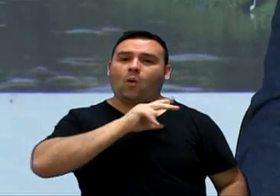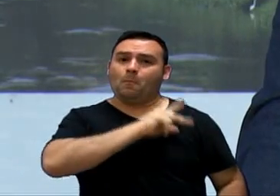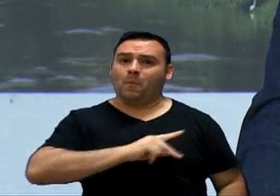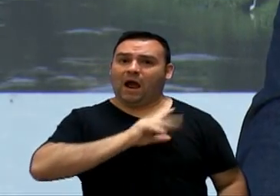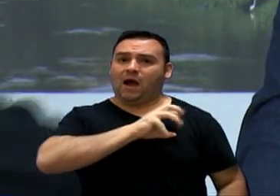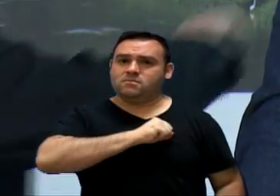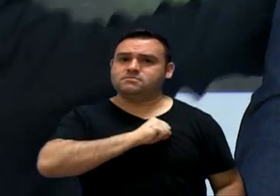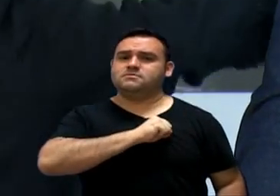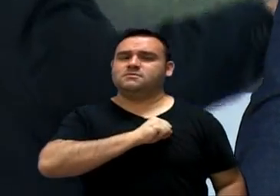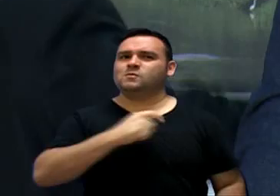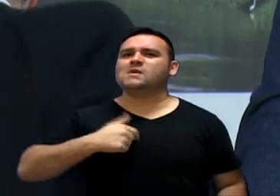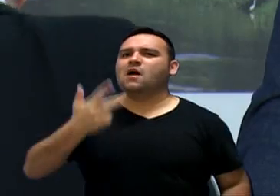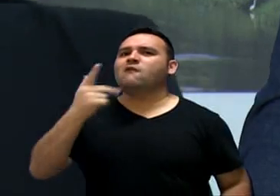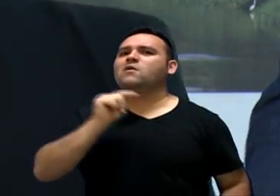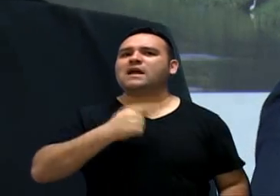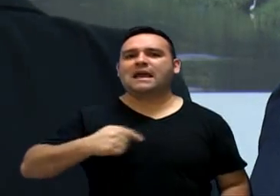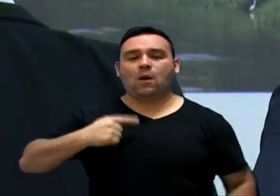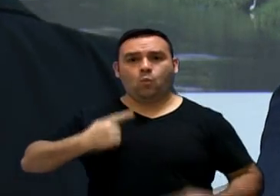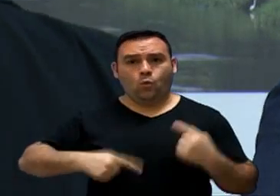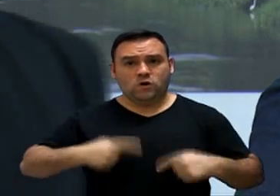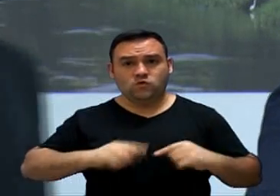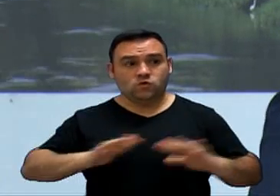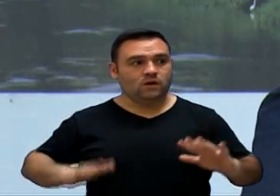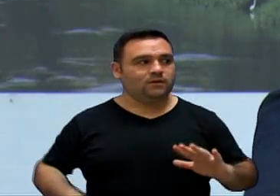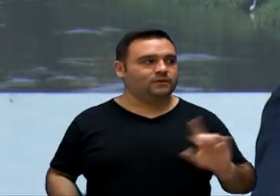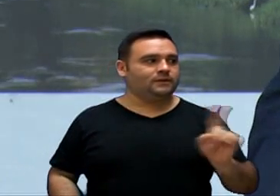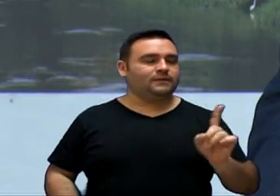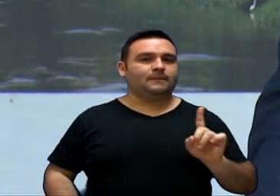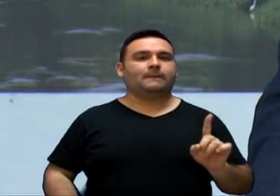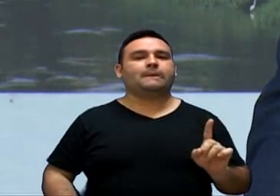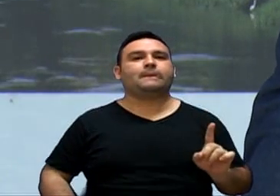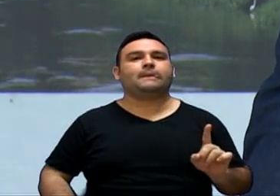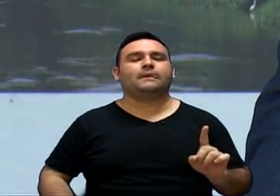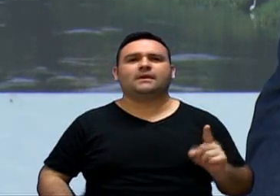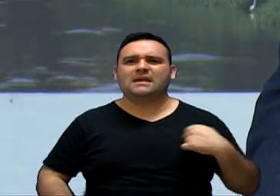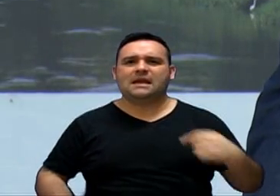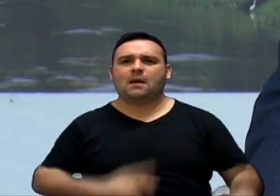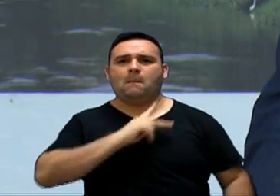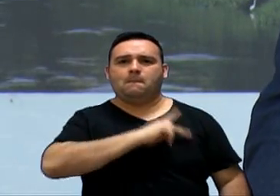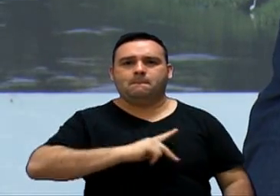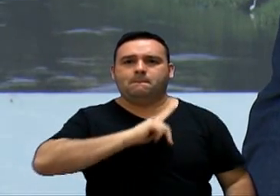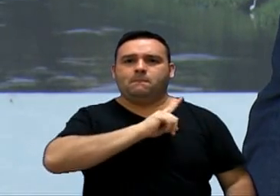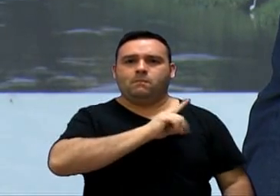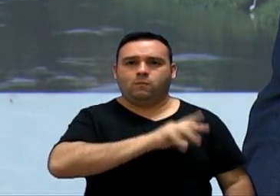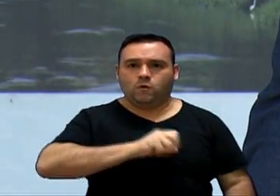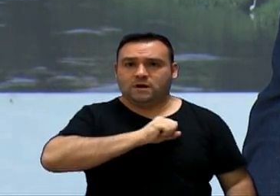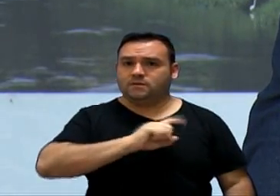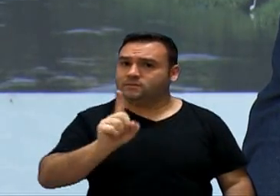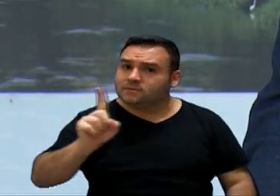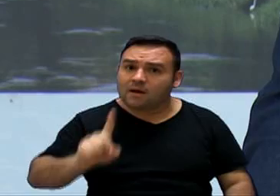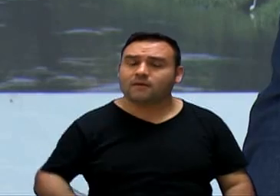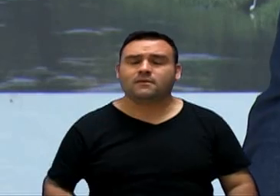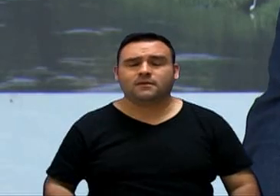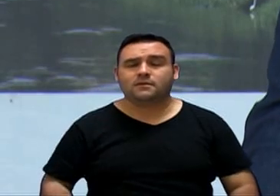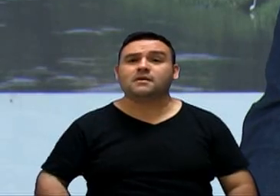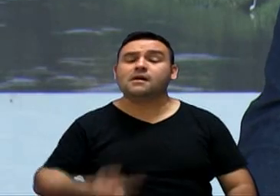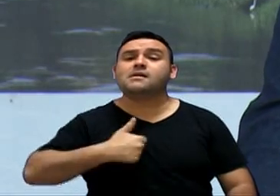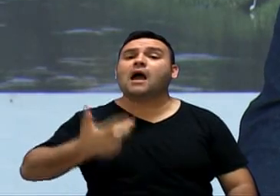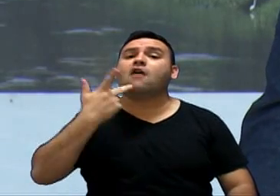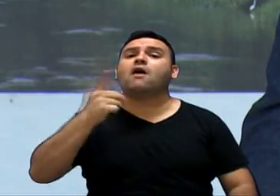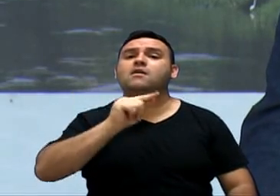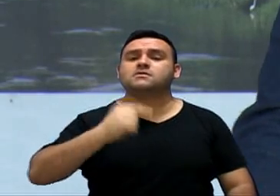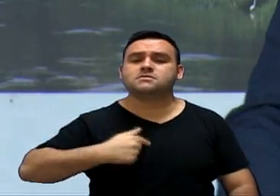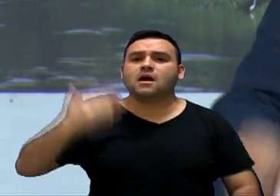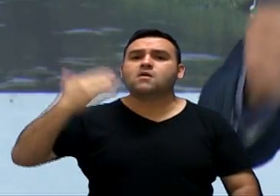nação. Aqui eu não falo somente como político. Opa, bem, França. Não falo somente como político aqui. Eu falo